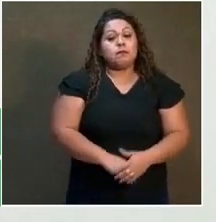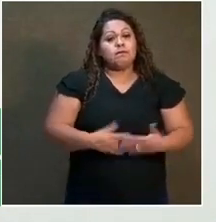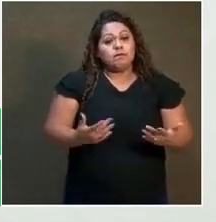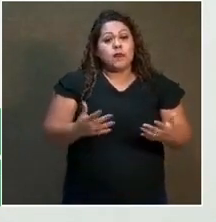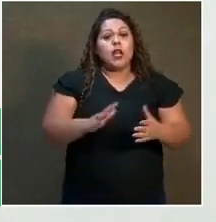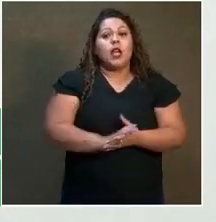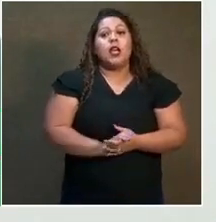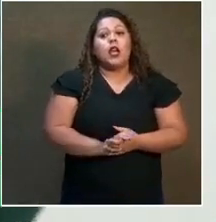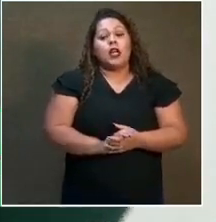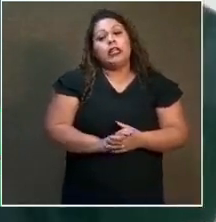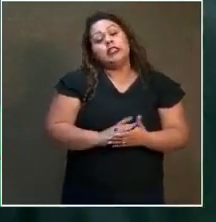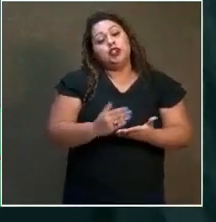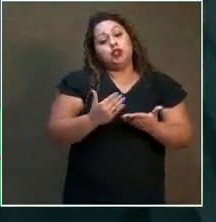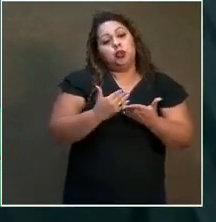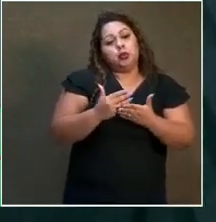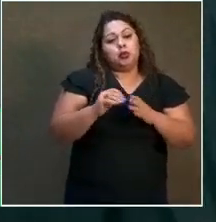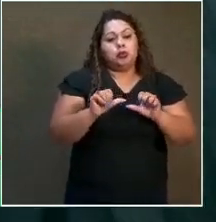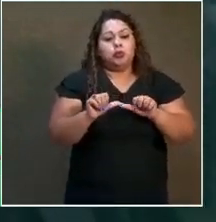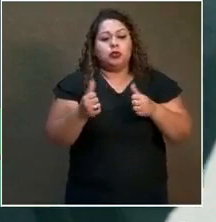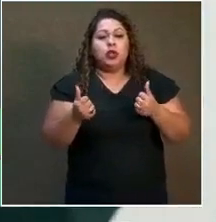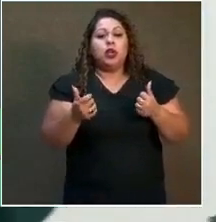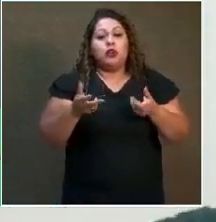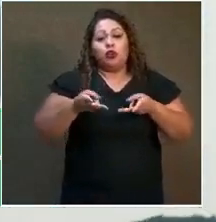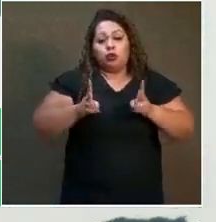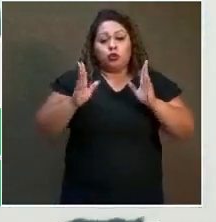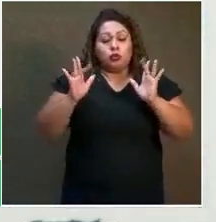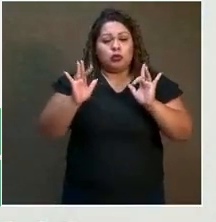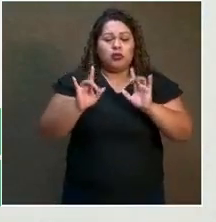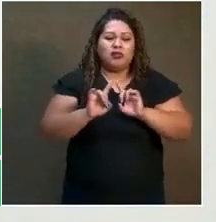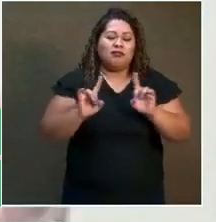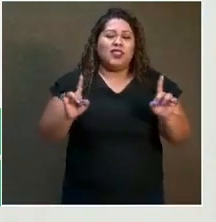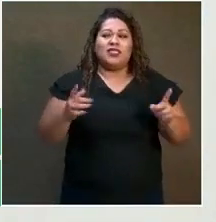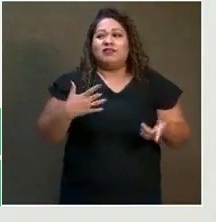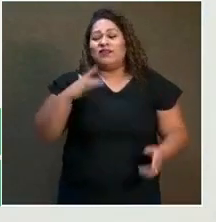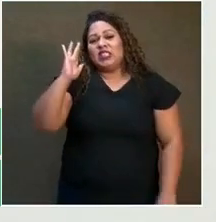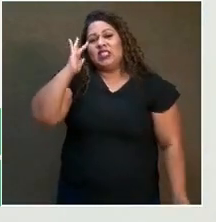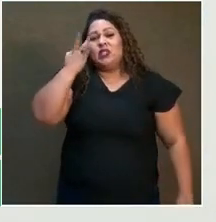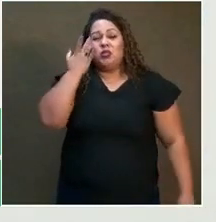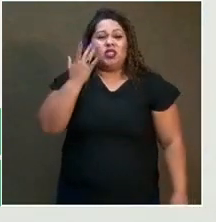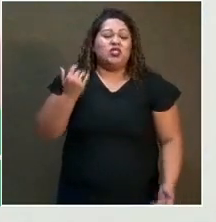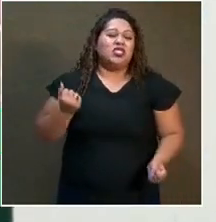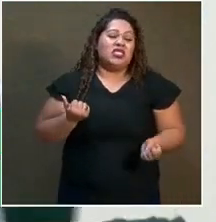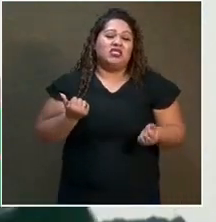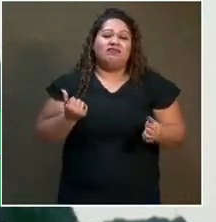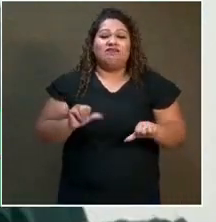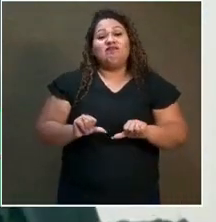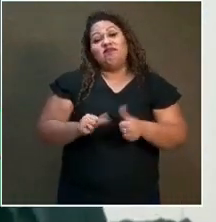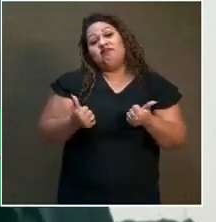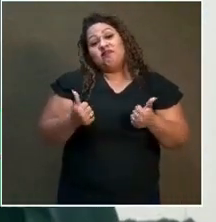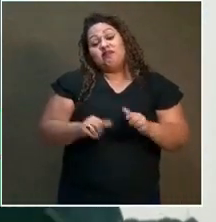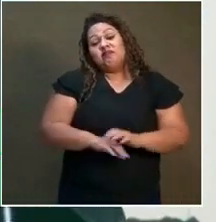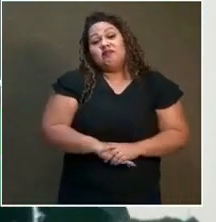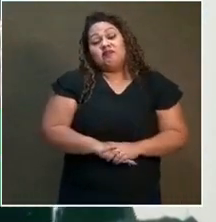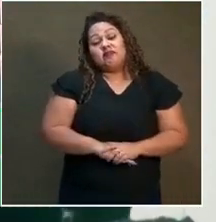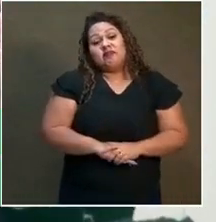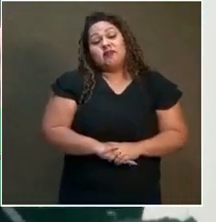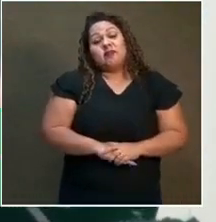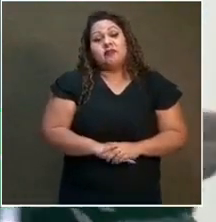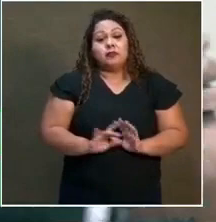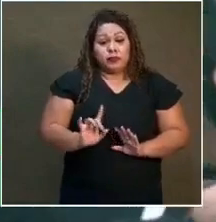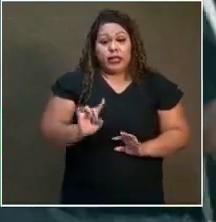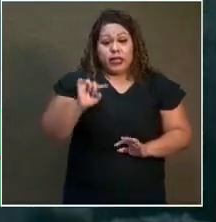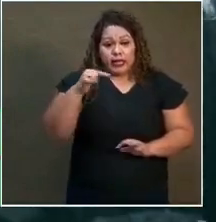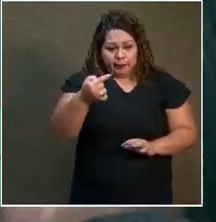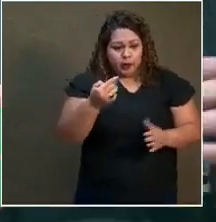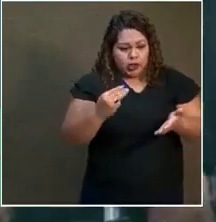cada um na sua. Namorando ainda, mas não vai durar. Ele leu isso tudo. E depois ele mandou realmente mensagem. E quando, após